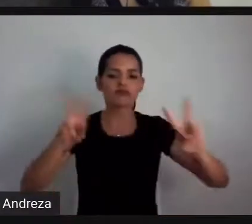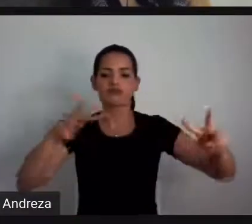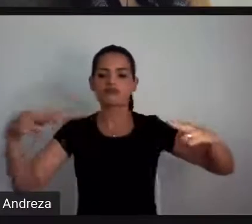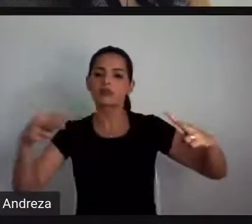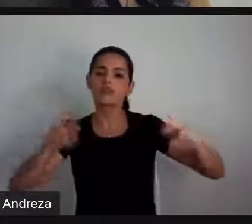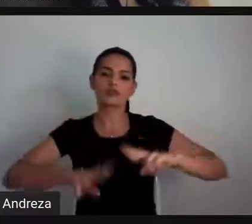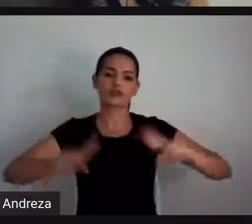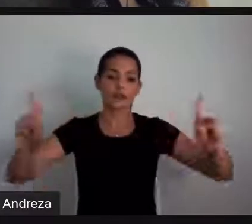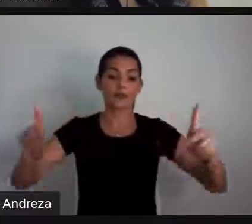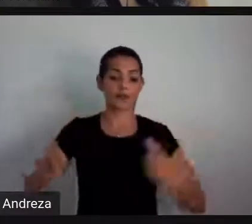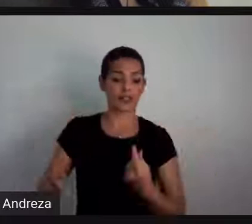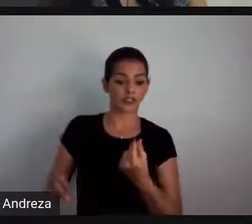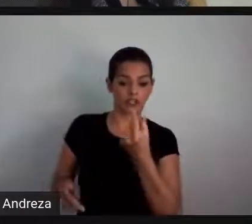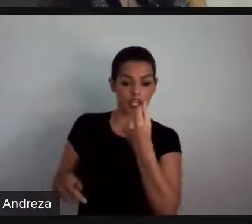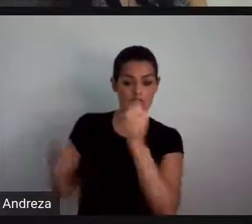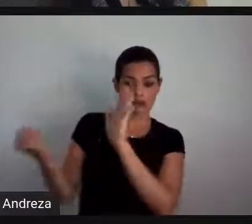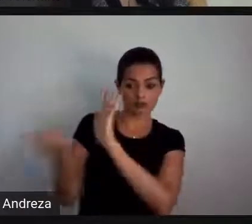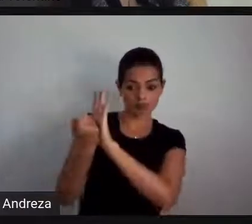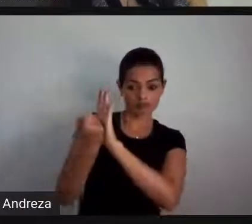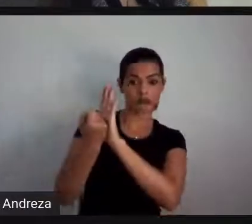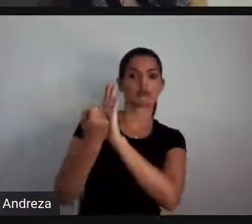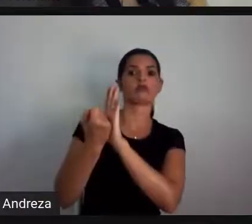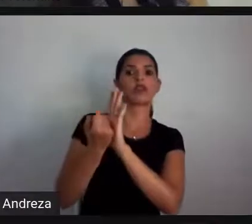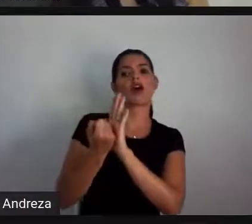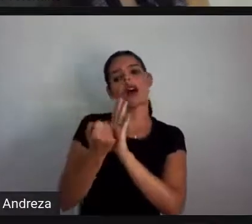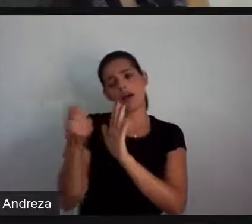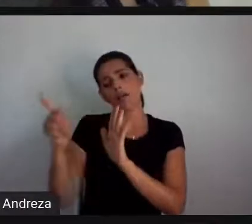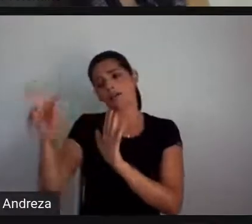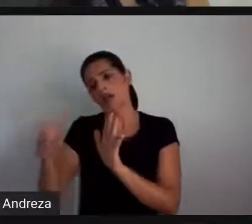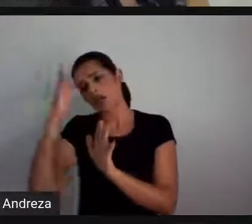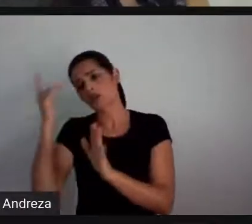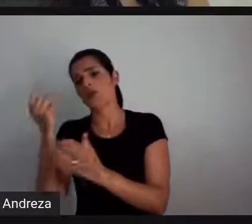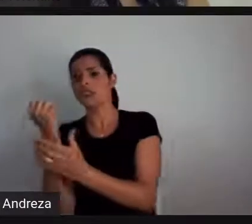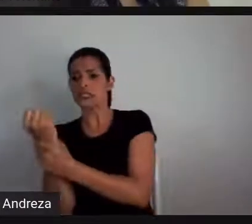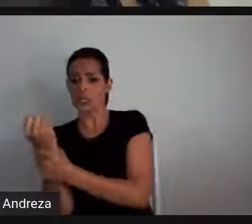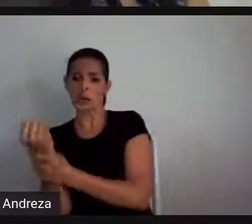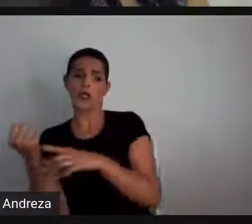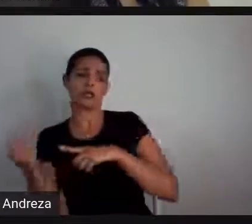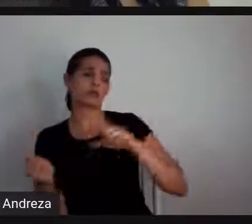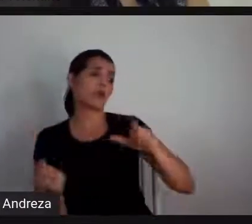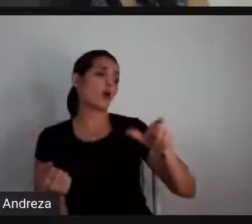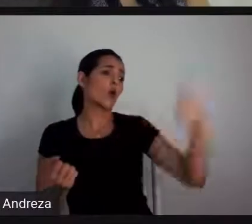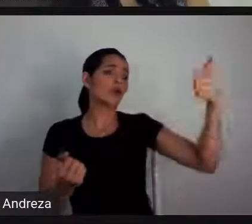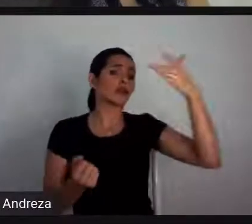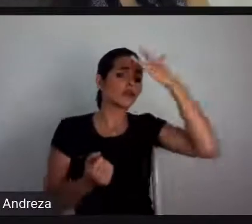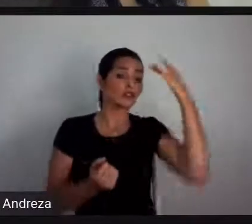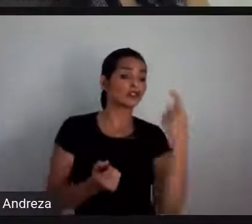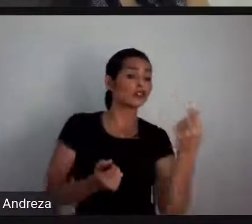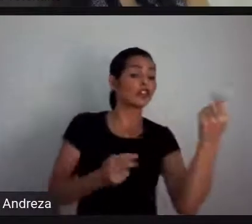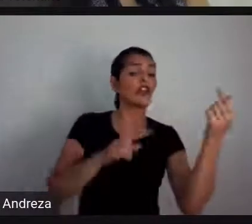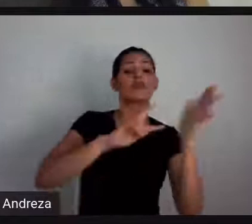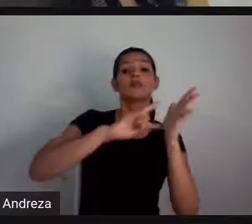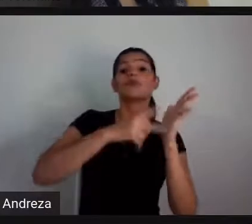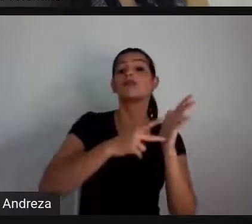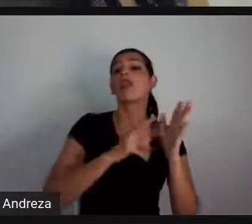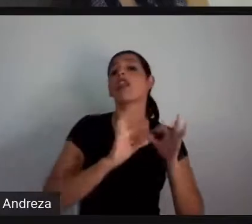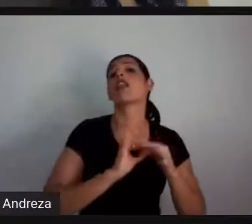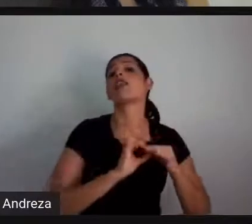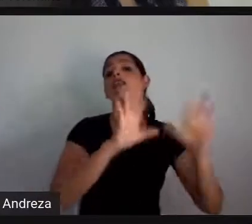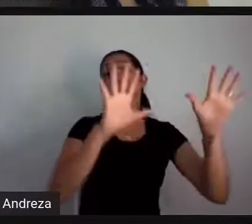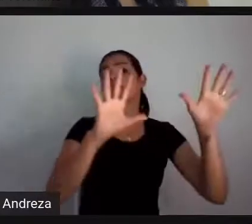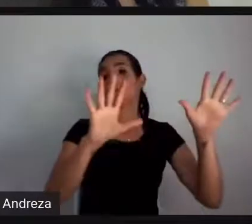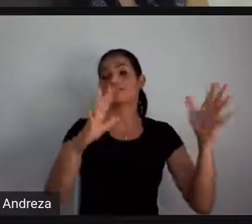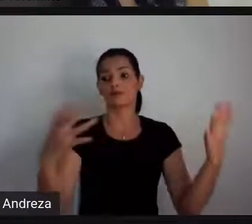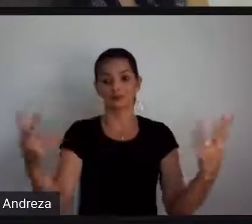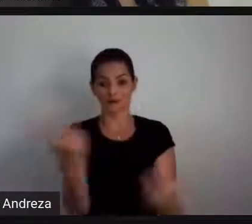uma pessoa ele pode representar segurança e para outra pessoa pode representar liberdade. E aí esse casal vai precisar lidar com isso,